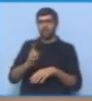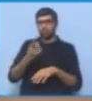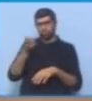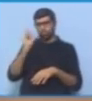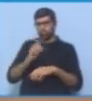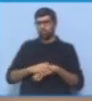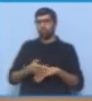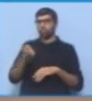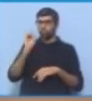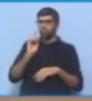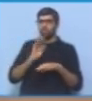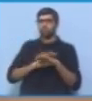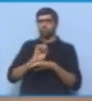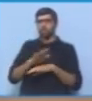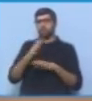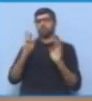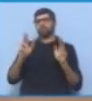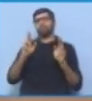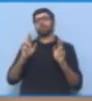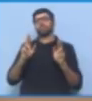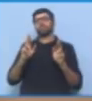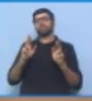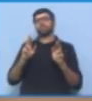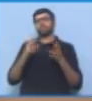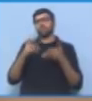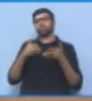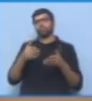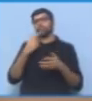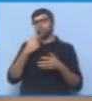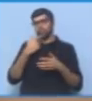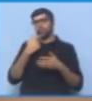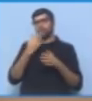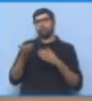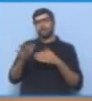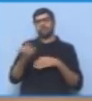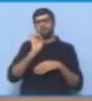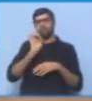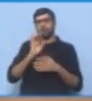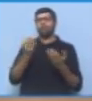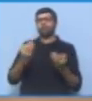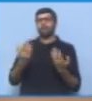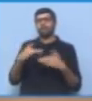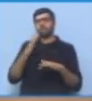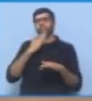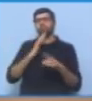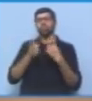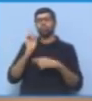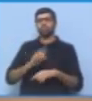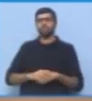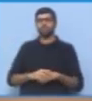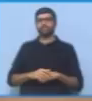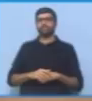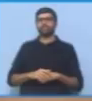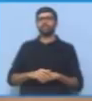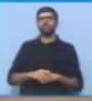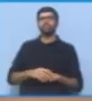era, porque foi uma esperança que ajudou muito, tem passos muito importantes, mas se calhar não é a suficiente ainda. E